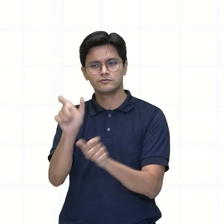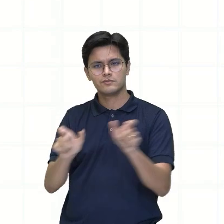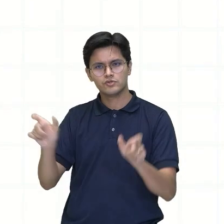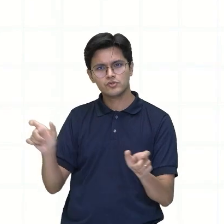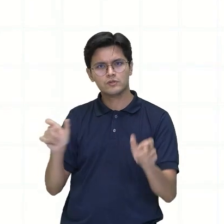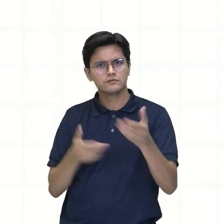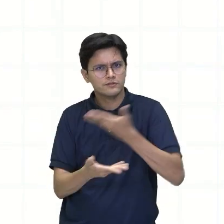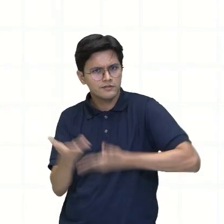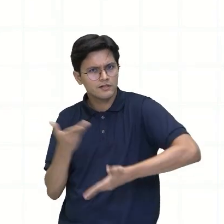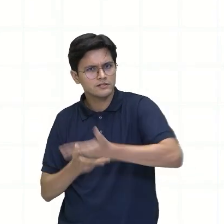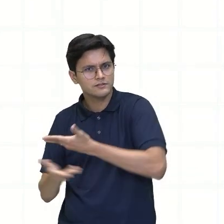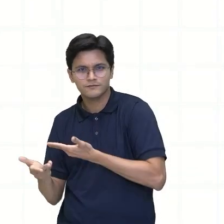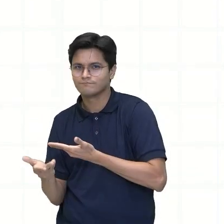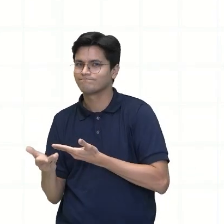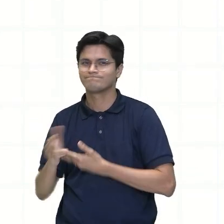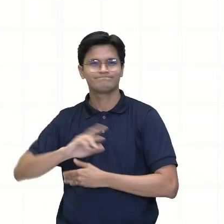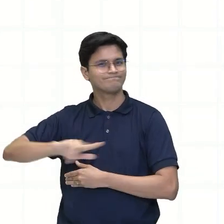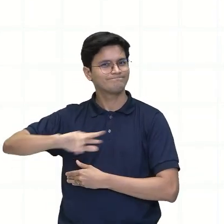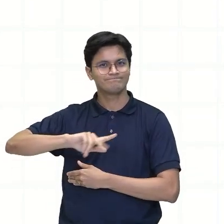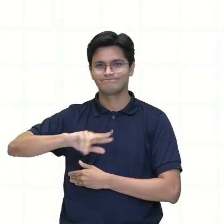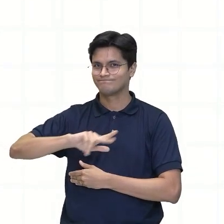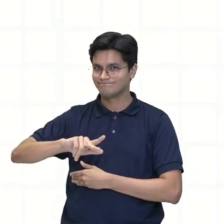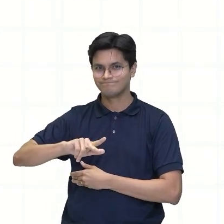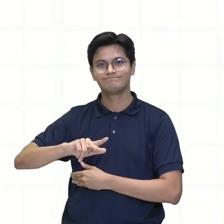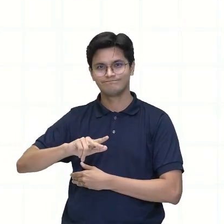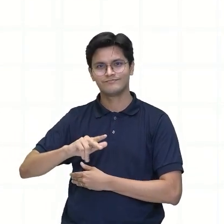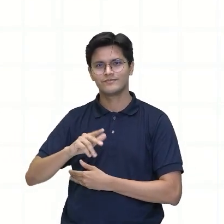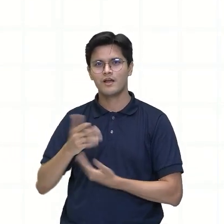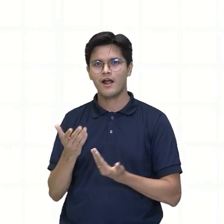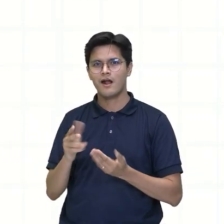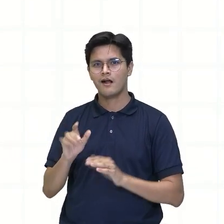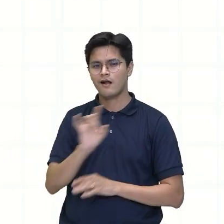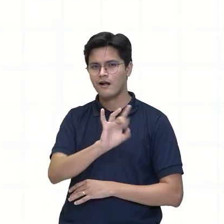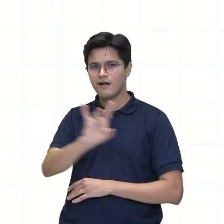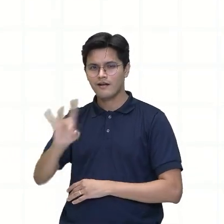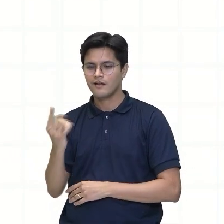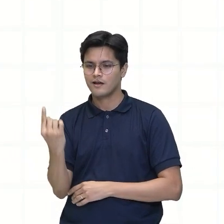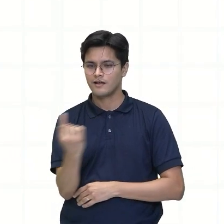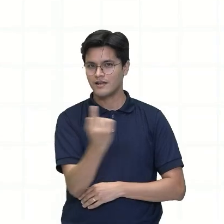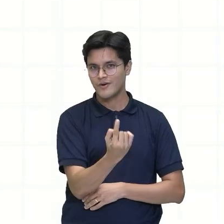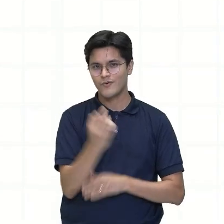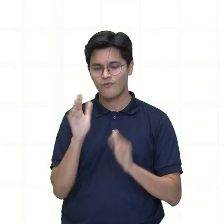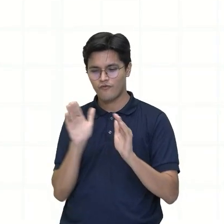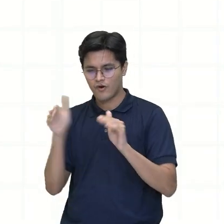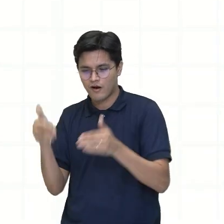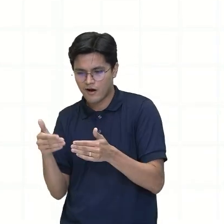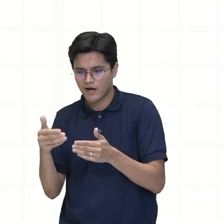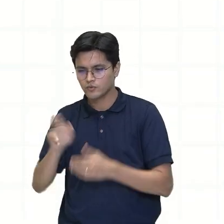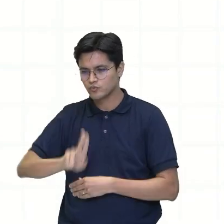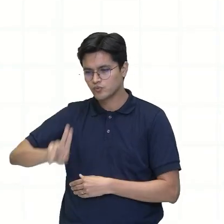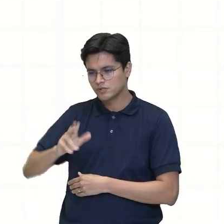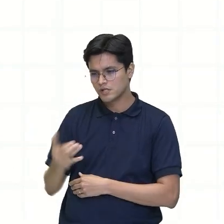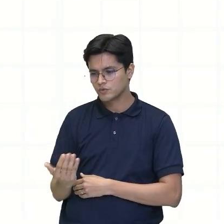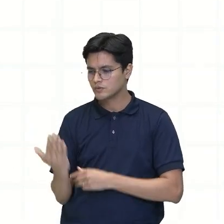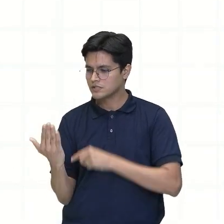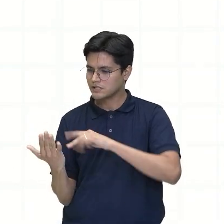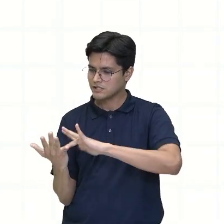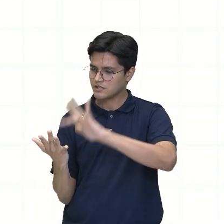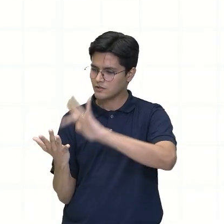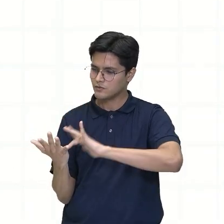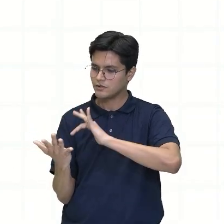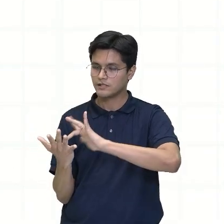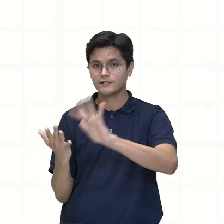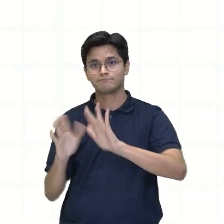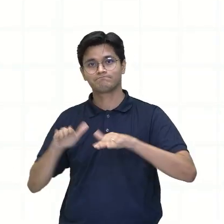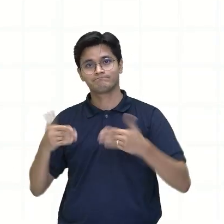interagindo. Só que não tem ninguém prestando atenção em ninguém, está todo mundo preocupado ali em olhar o celular. Então, às vezes, as pessoas